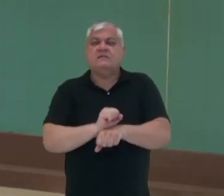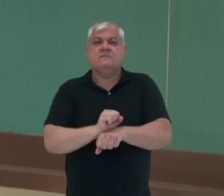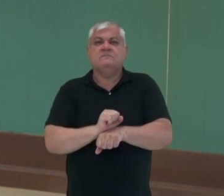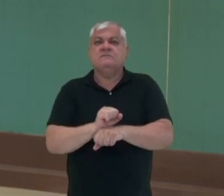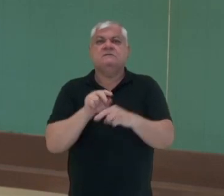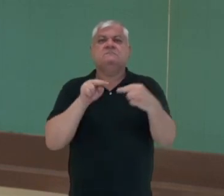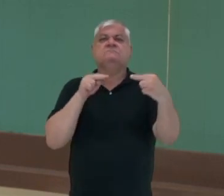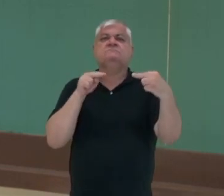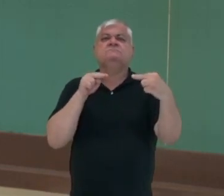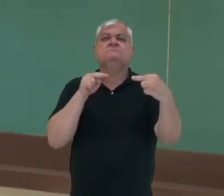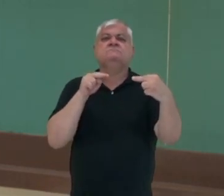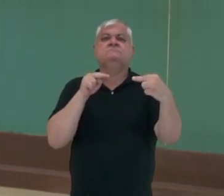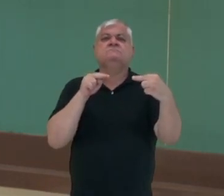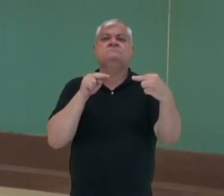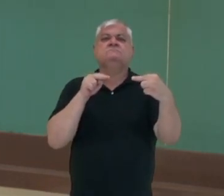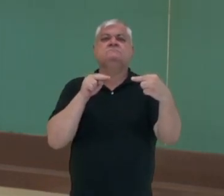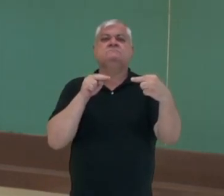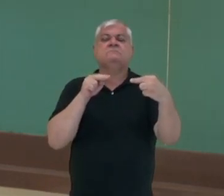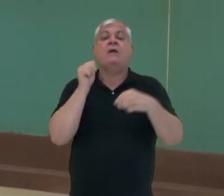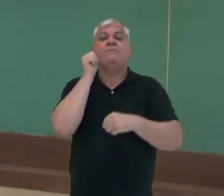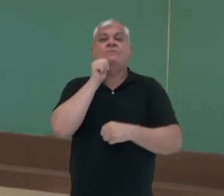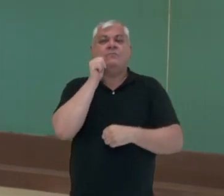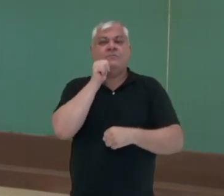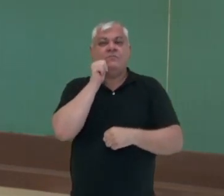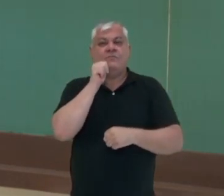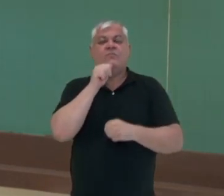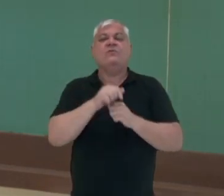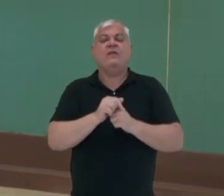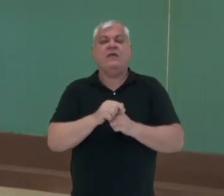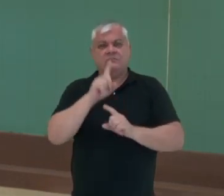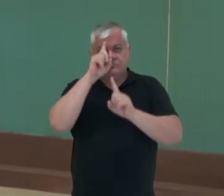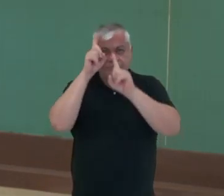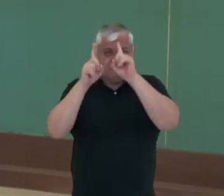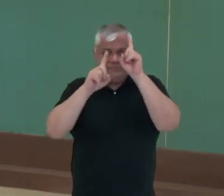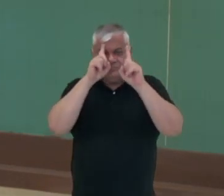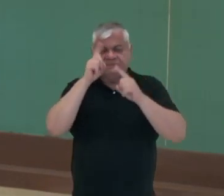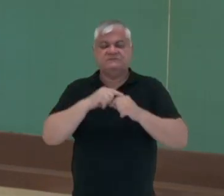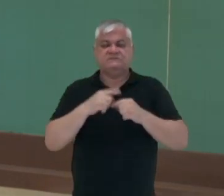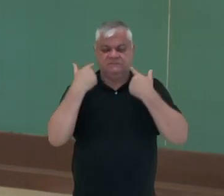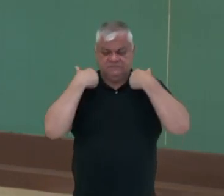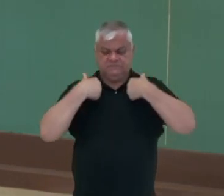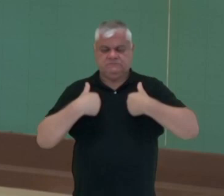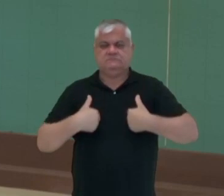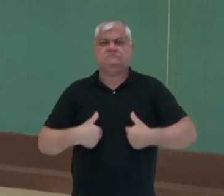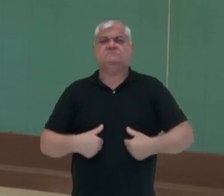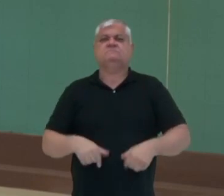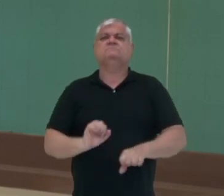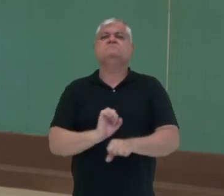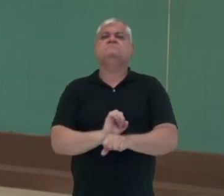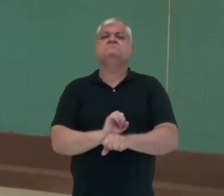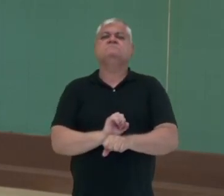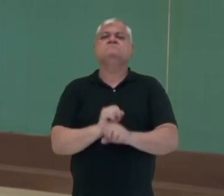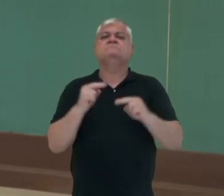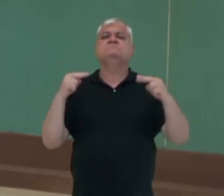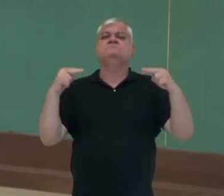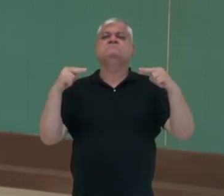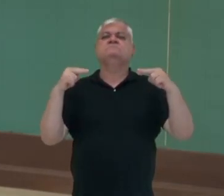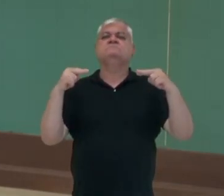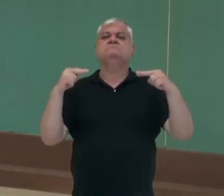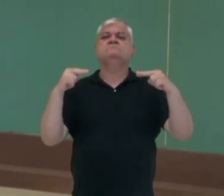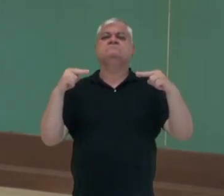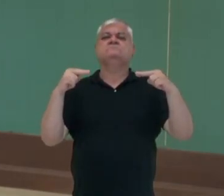até alucinações. E a Marina, pelo fato dessa criação, da rigidez dela, da disciplina, ela aguentou firme todo esse momento. E por que